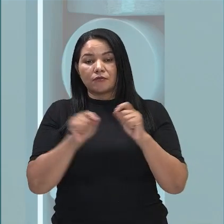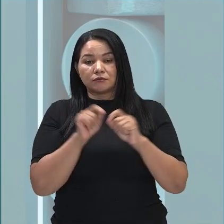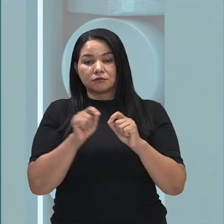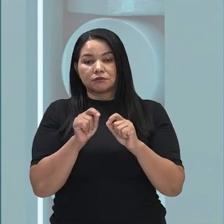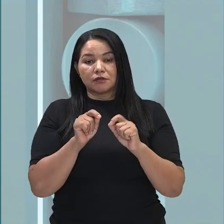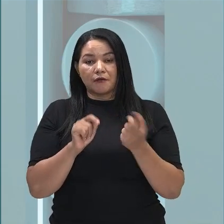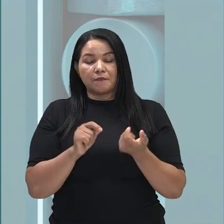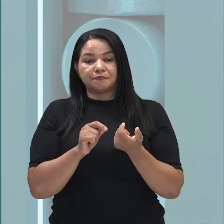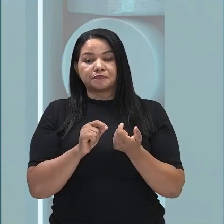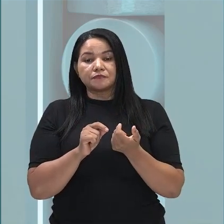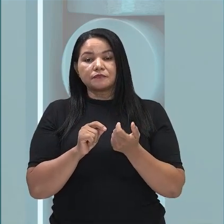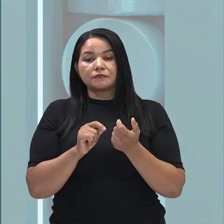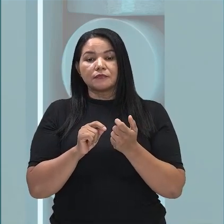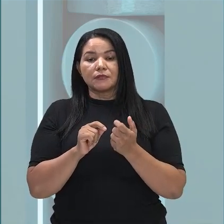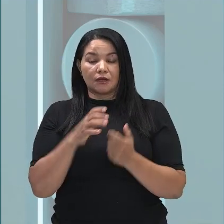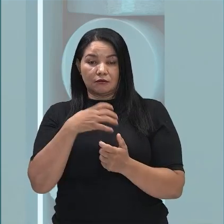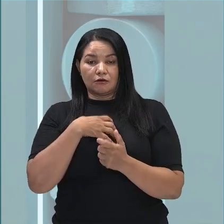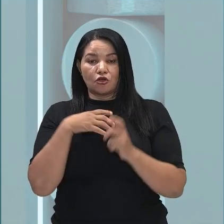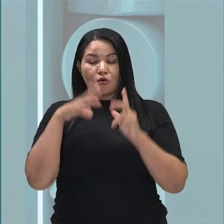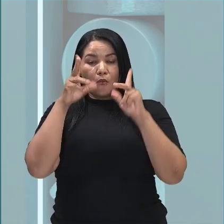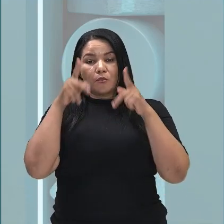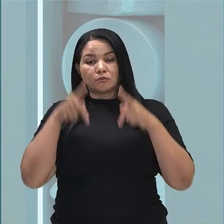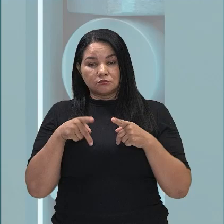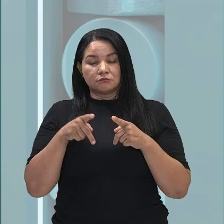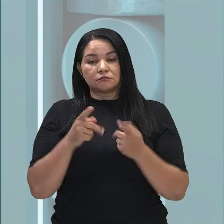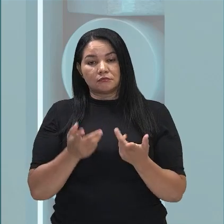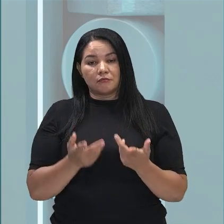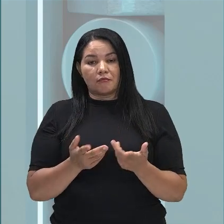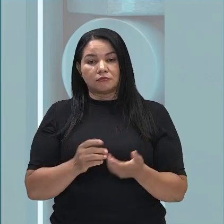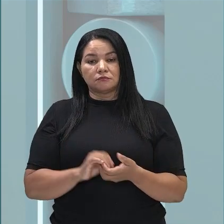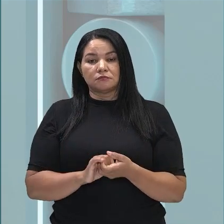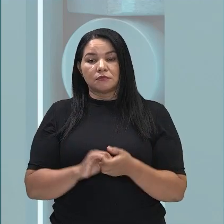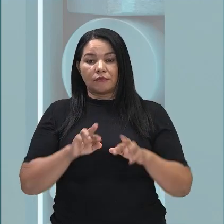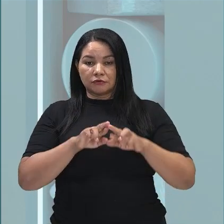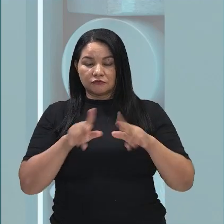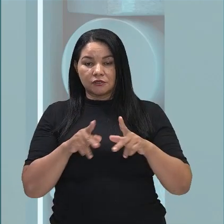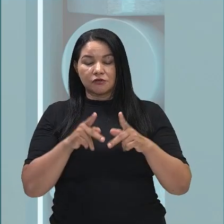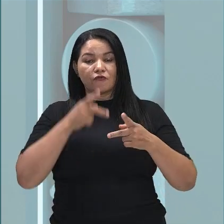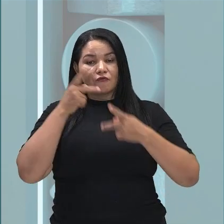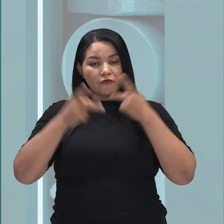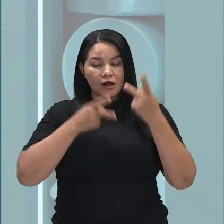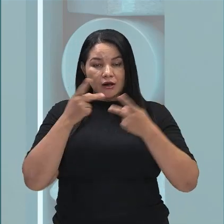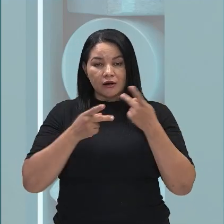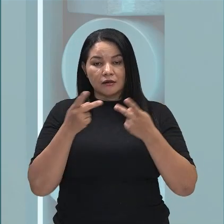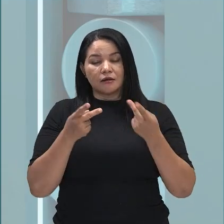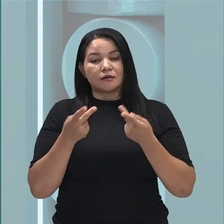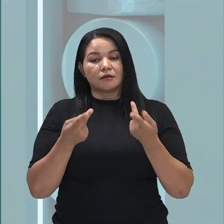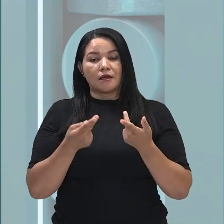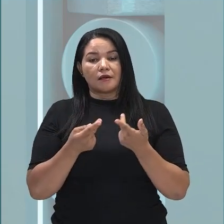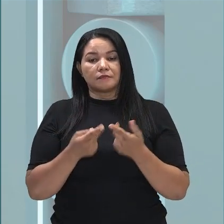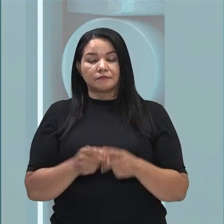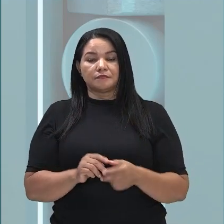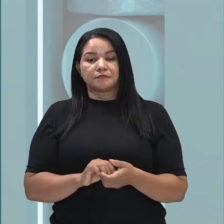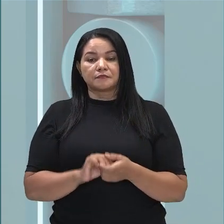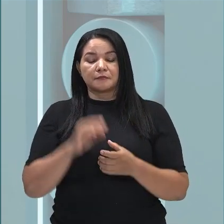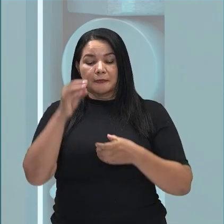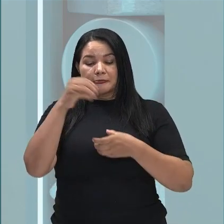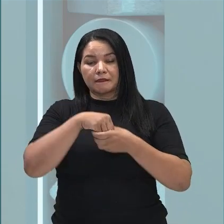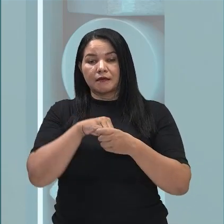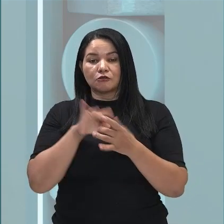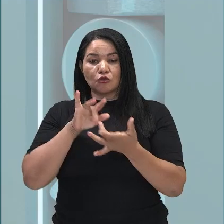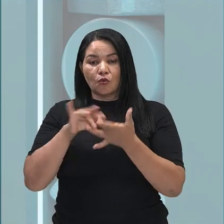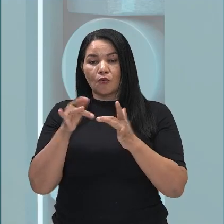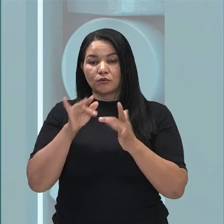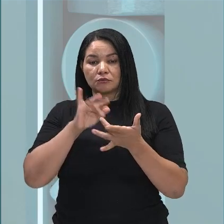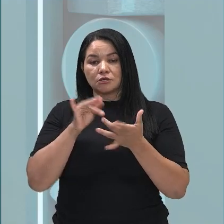tomando a forma de gente, praticamente, né? E o coelho fala, então ele está dentro de um contexto